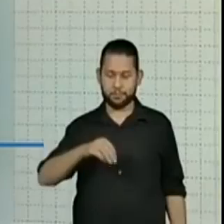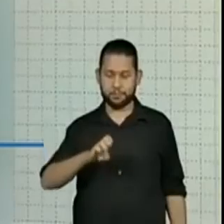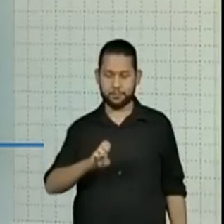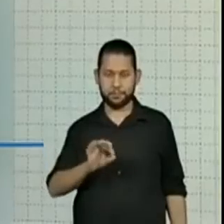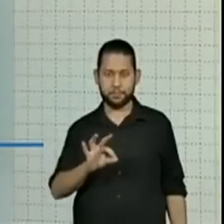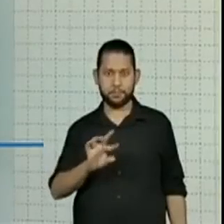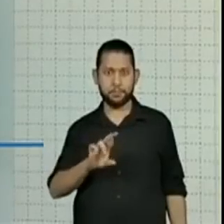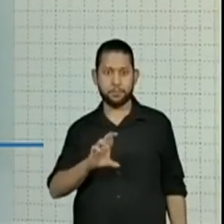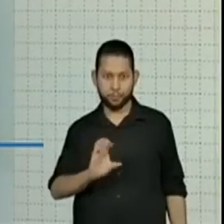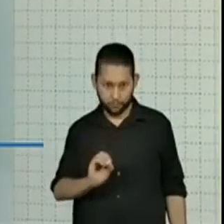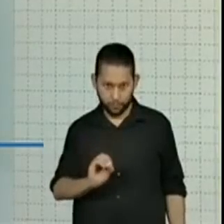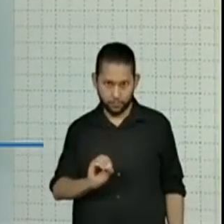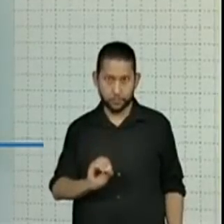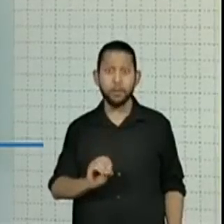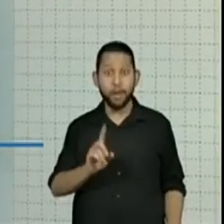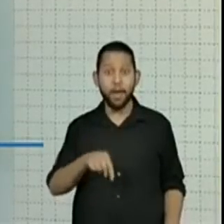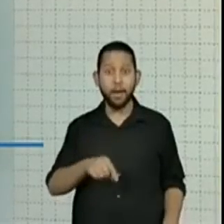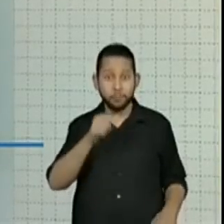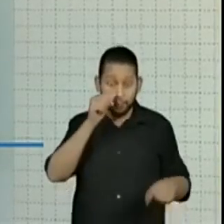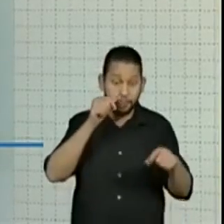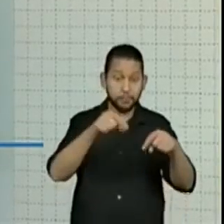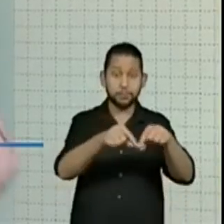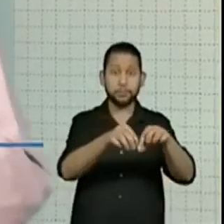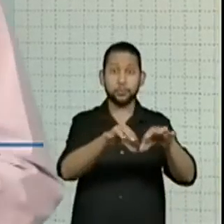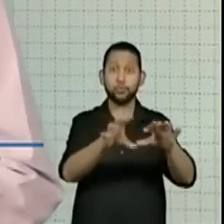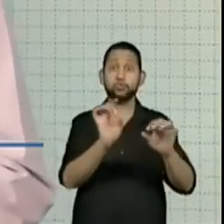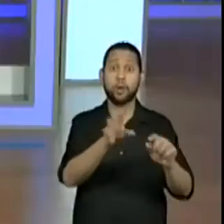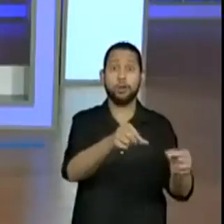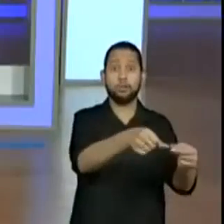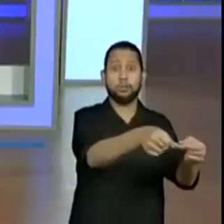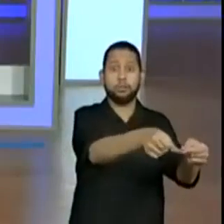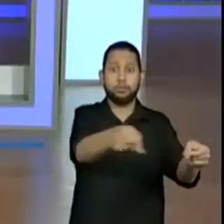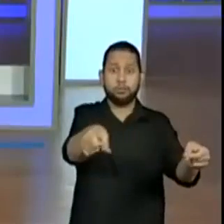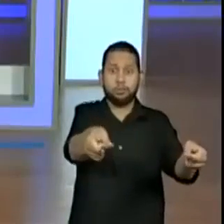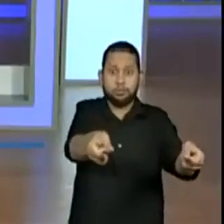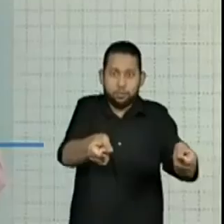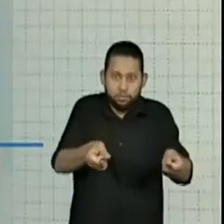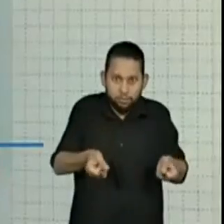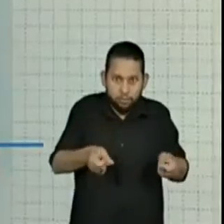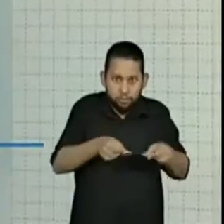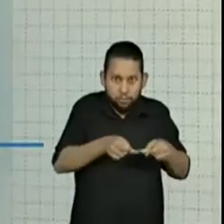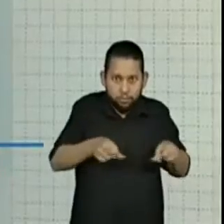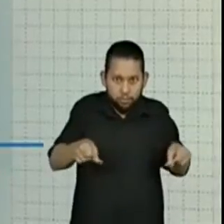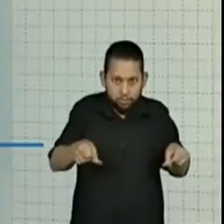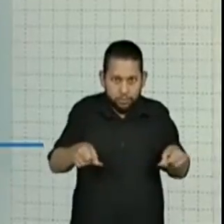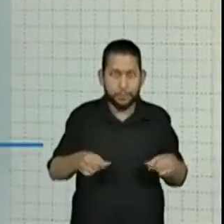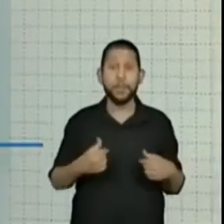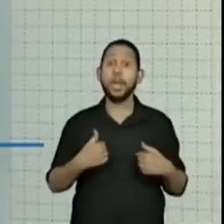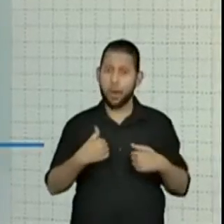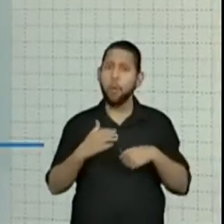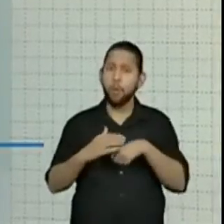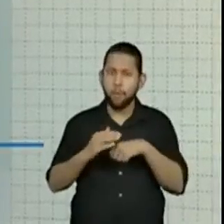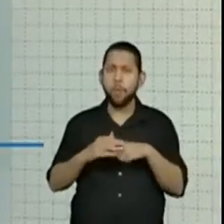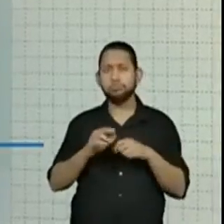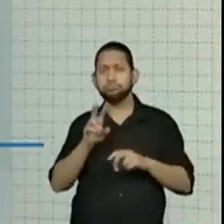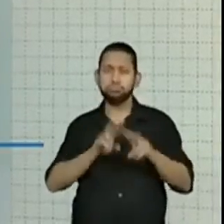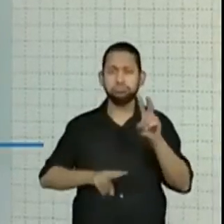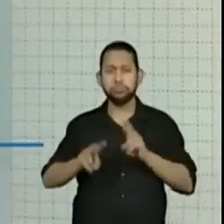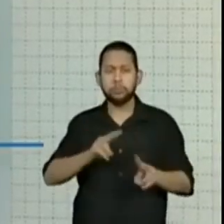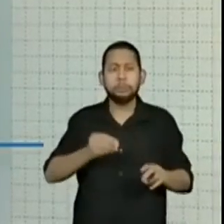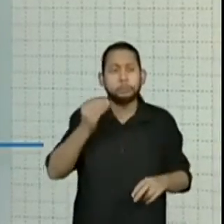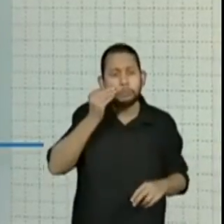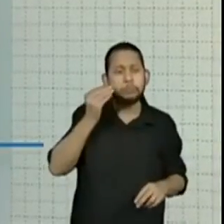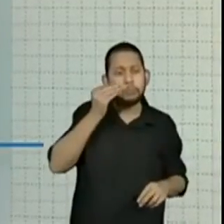uma horta antes mesmo de fazer a leitura Vamos então desenhar eu vou utilizar a malha e vou fazer assim alguns